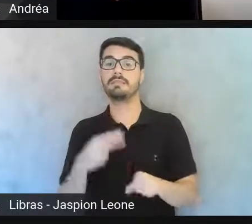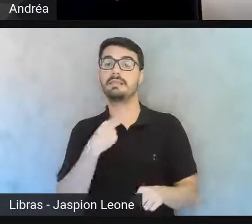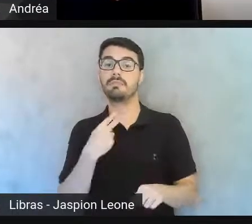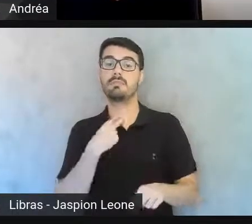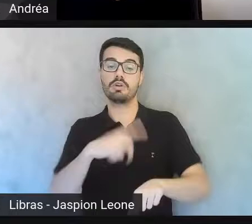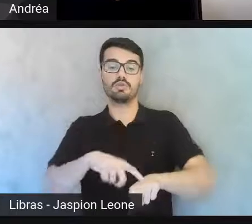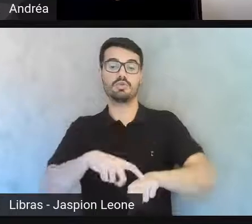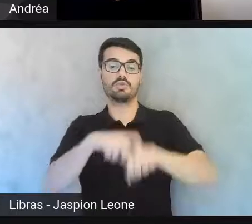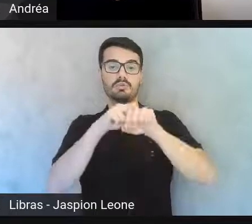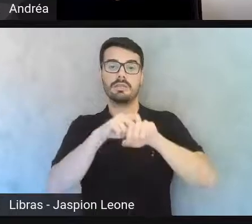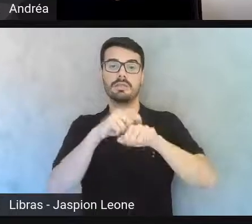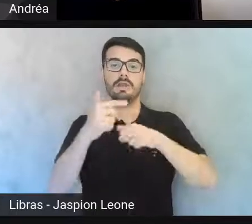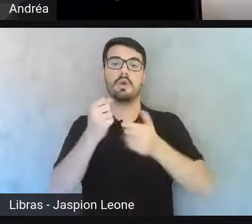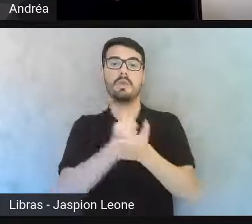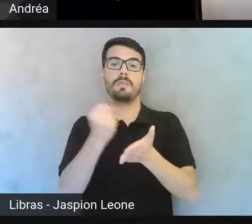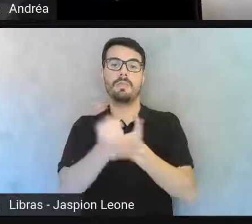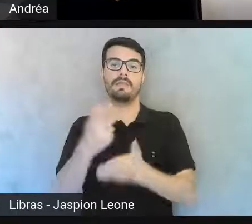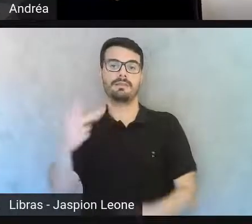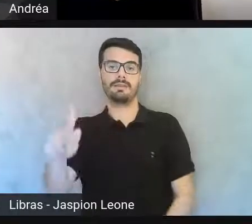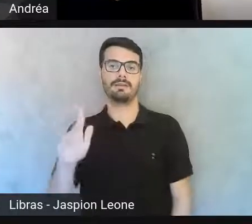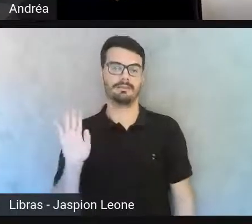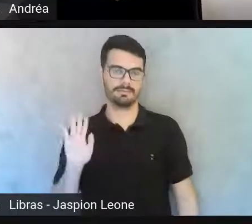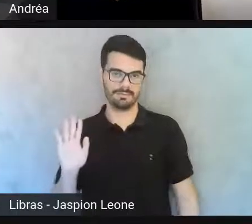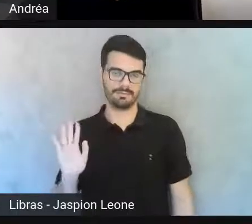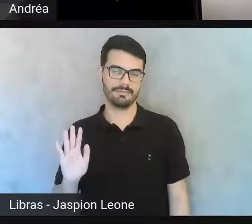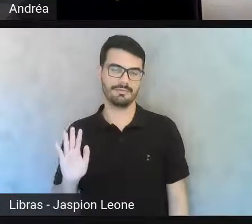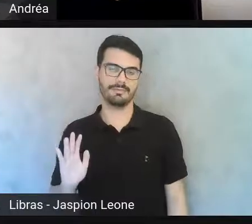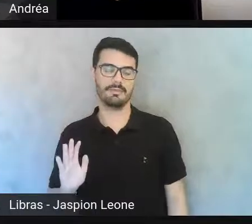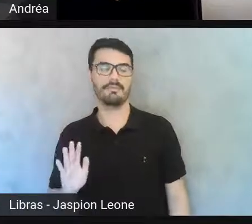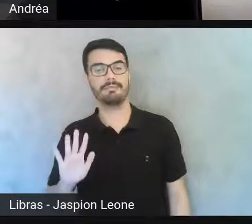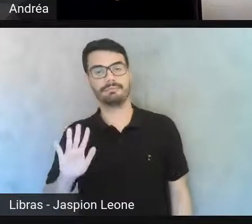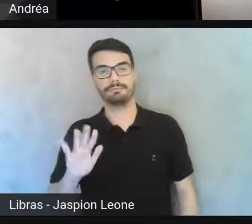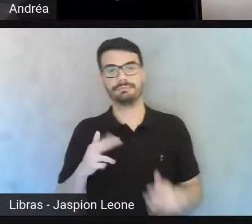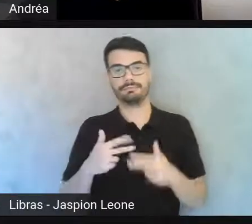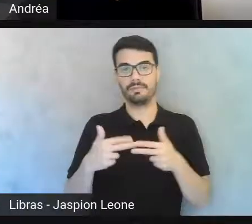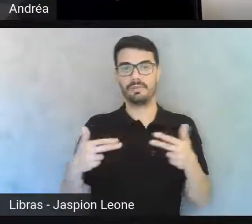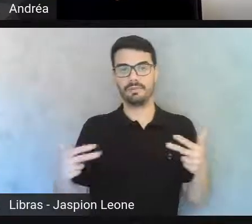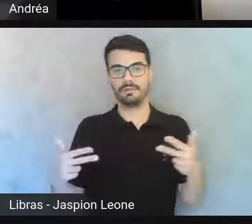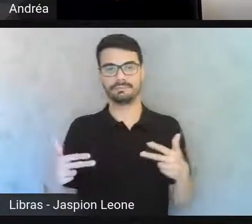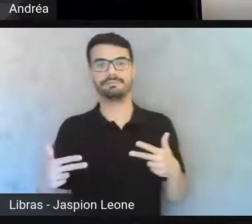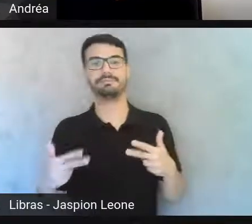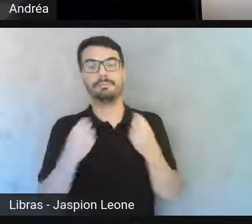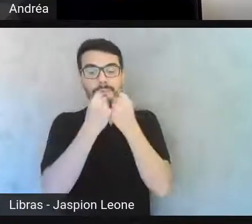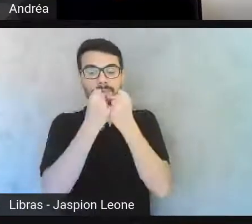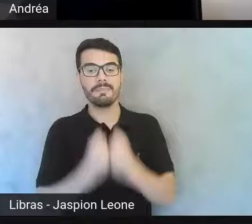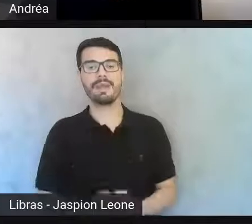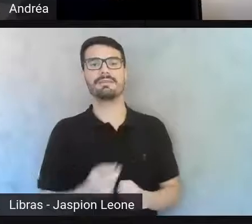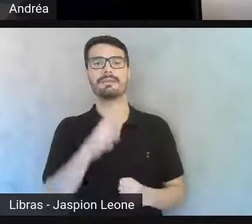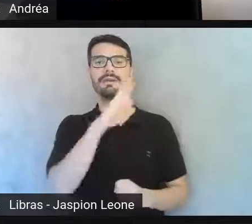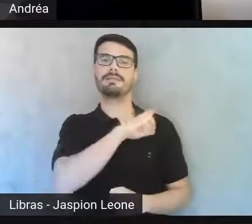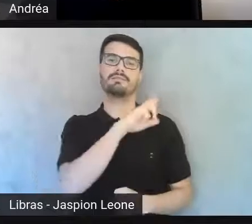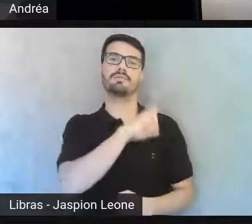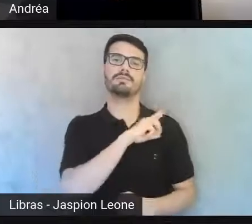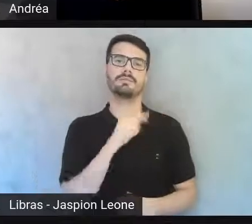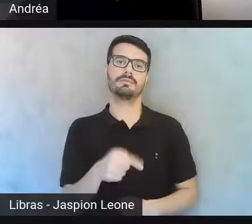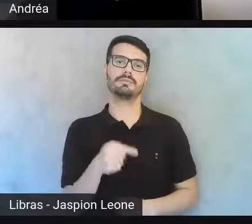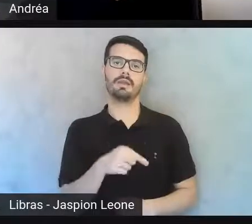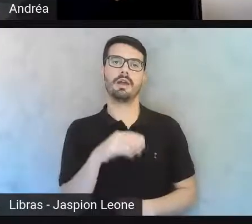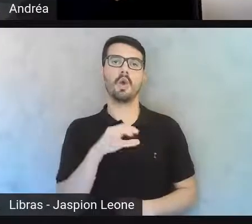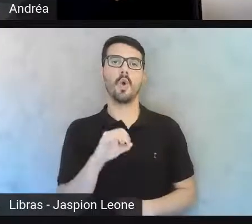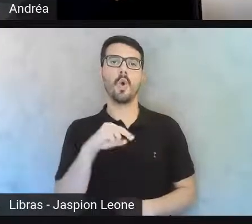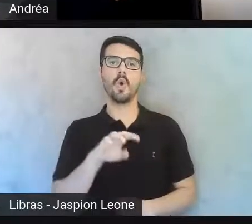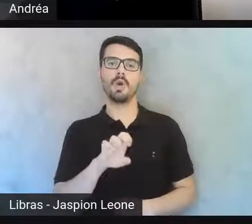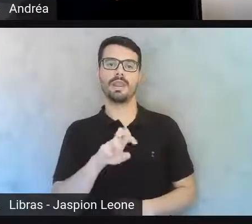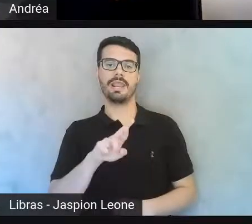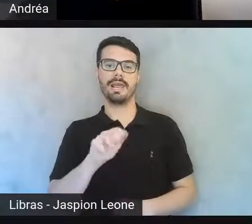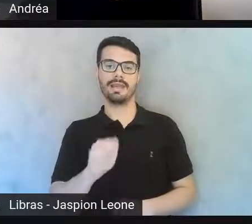dele. Entendeu? Então, assim, são coisas que, assim, onera demais a administração. E eu queria só fazer um